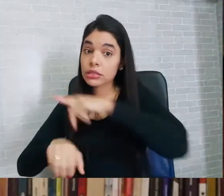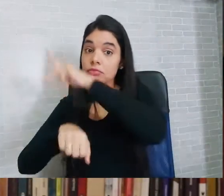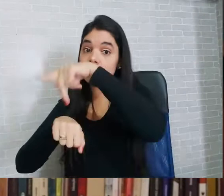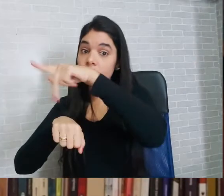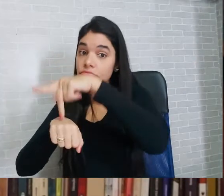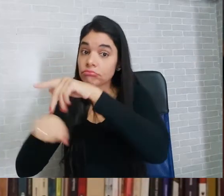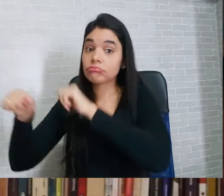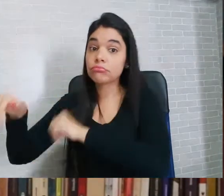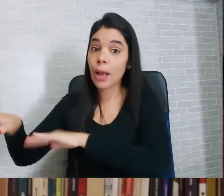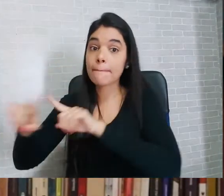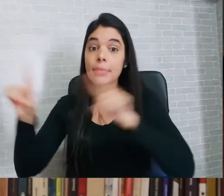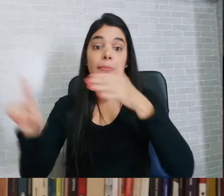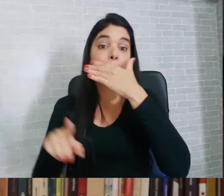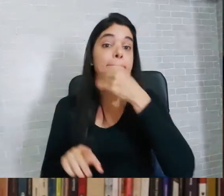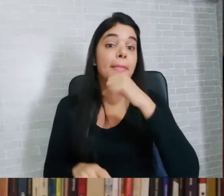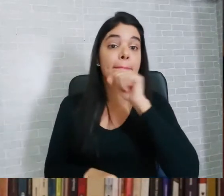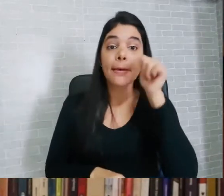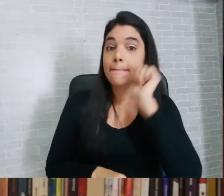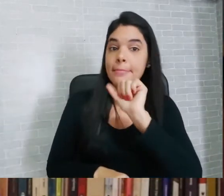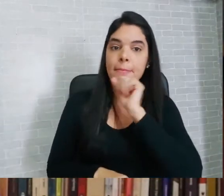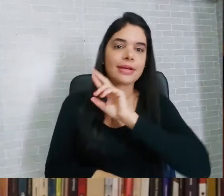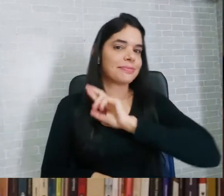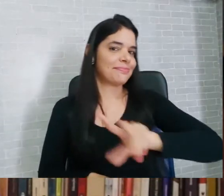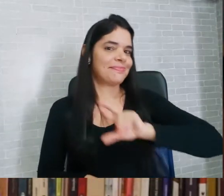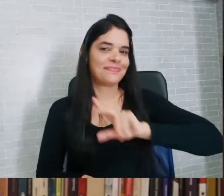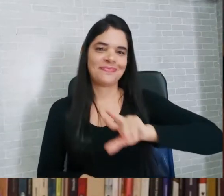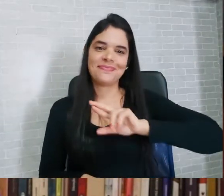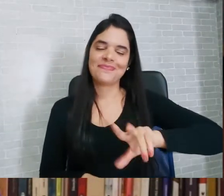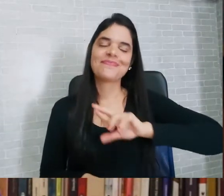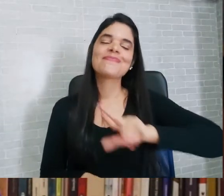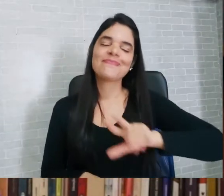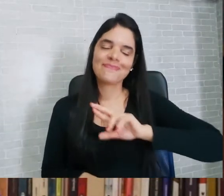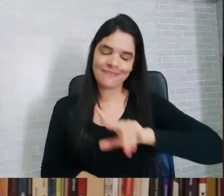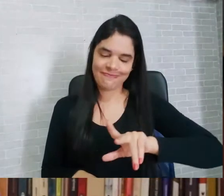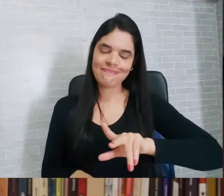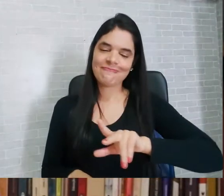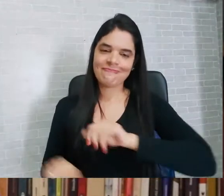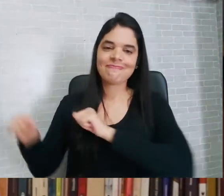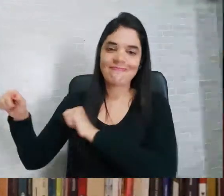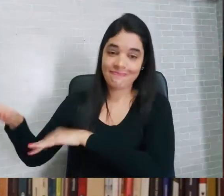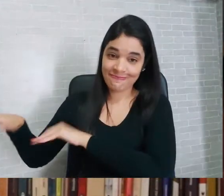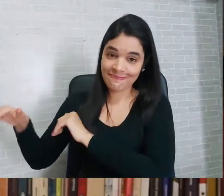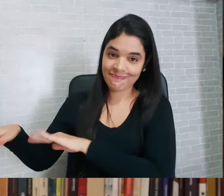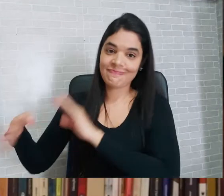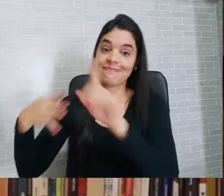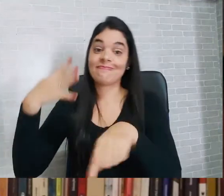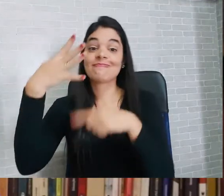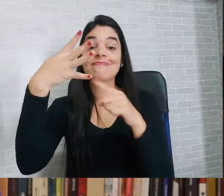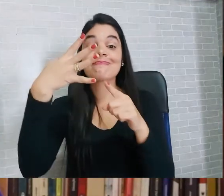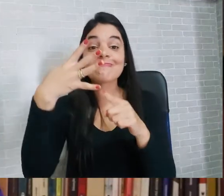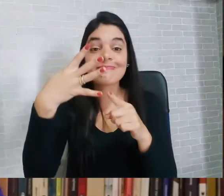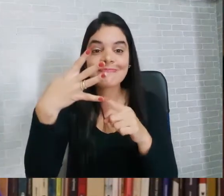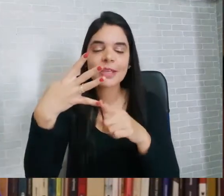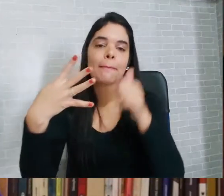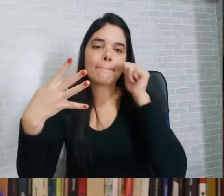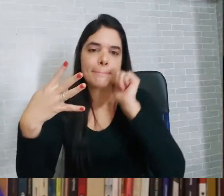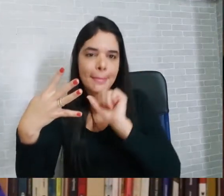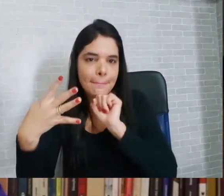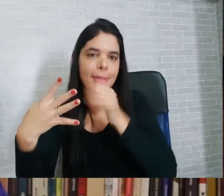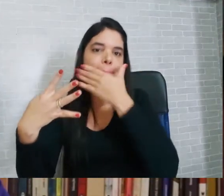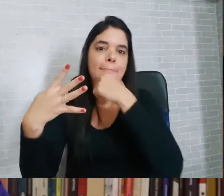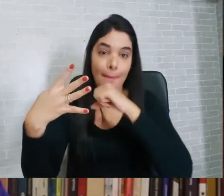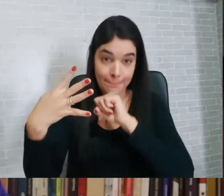originários do departamento. Quarto caso, pessoas de pais guianenses, mas nascidos e